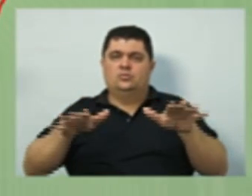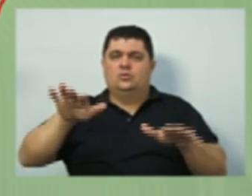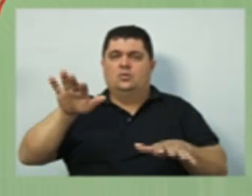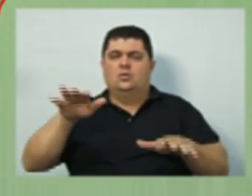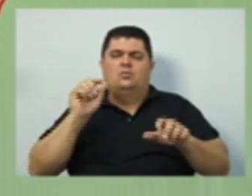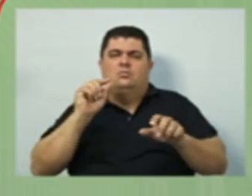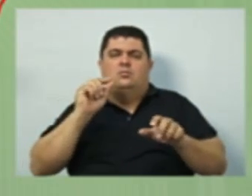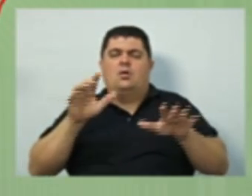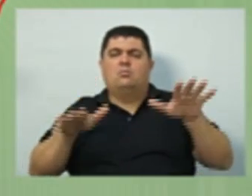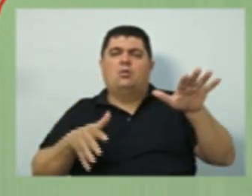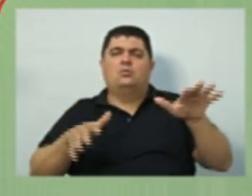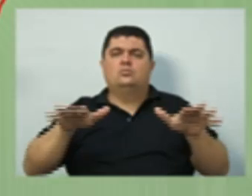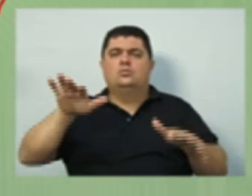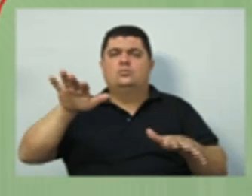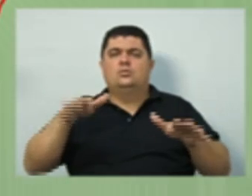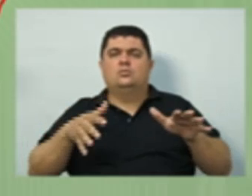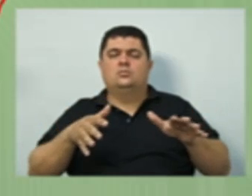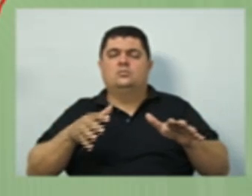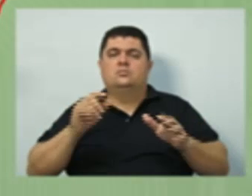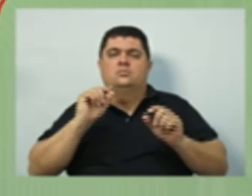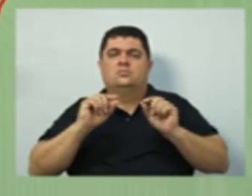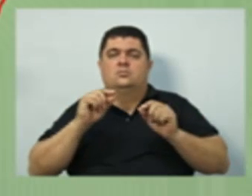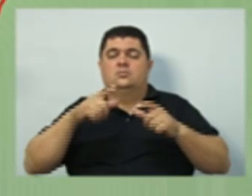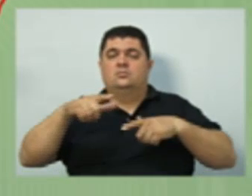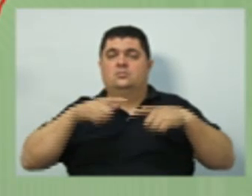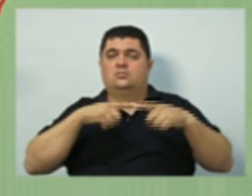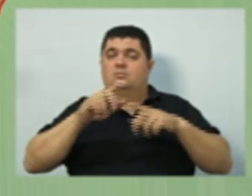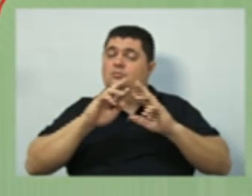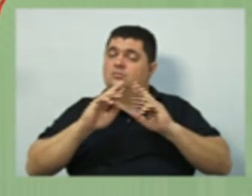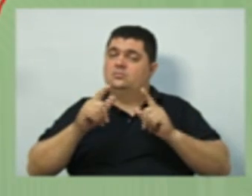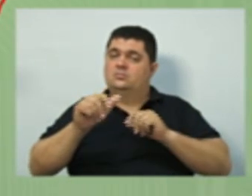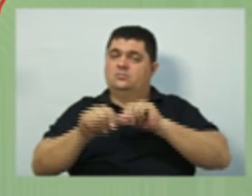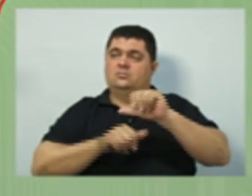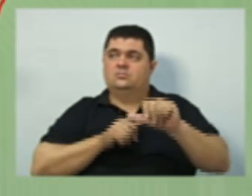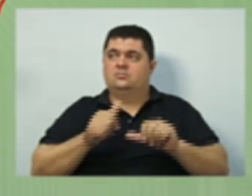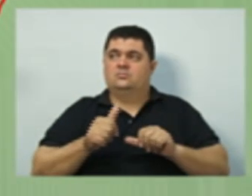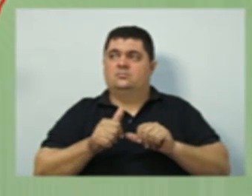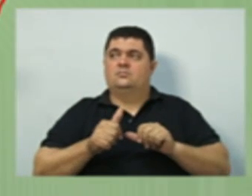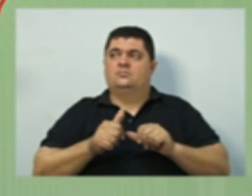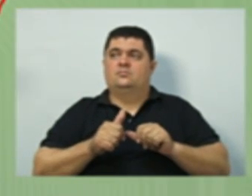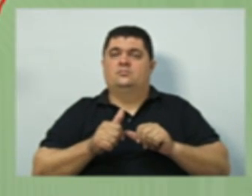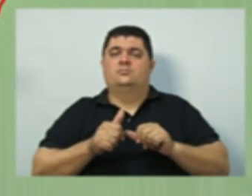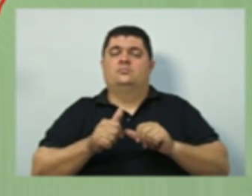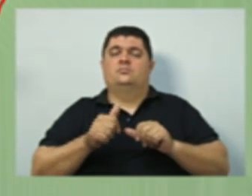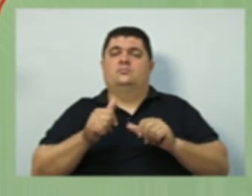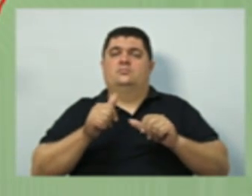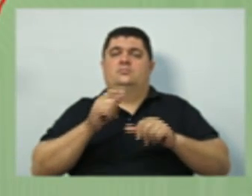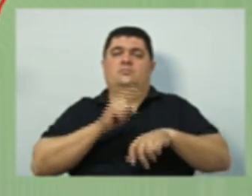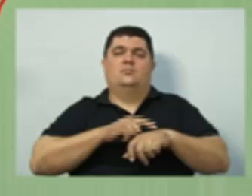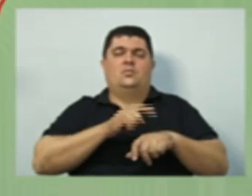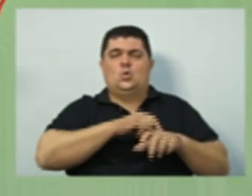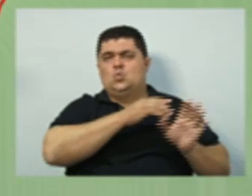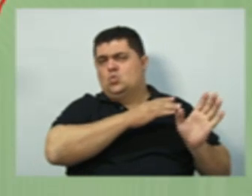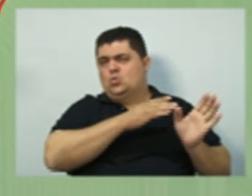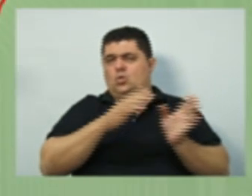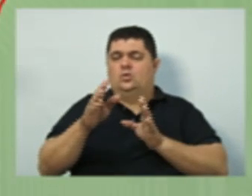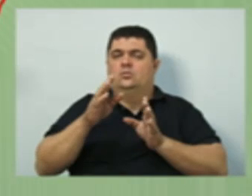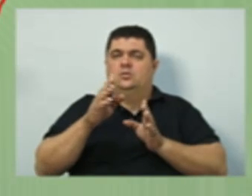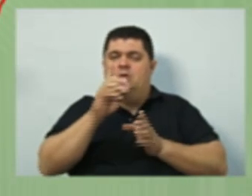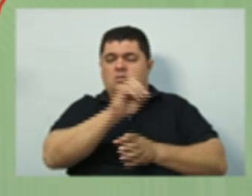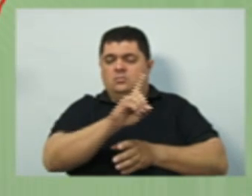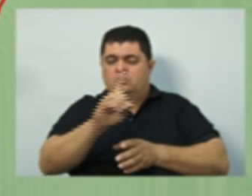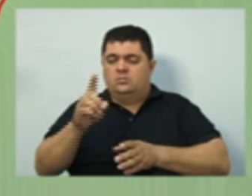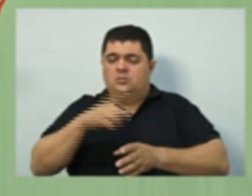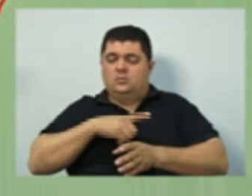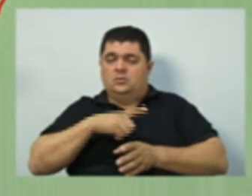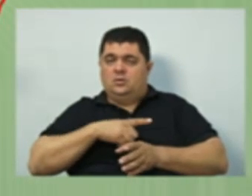isto. O modo de trabalho muda com o tempo e cada um tem uma função